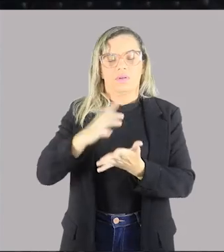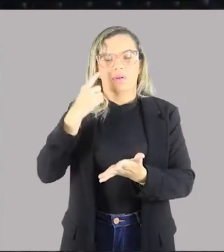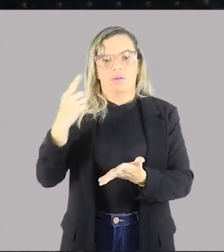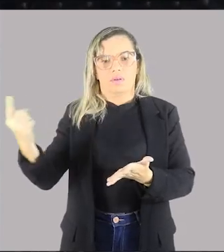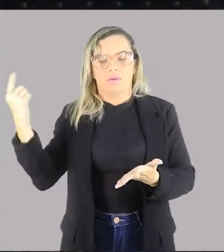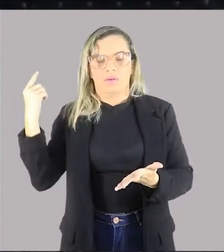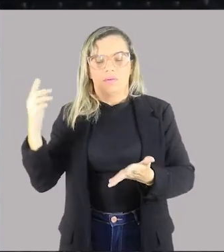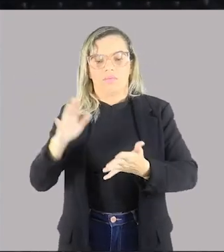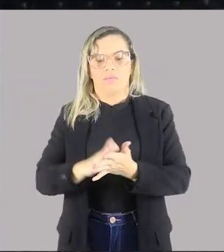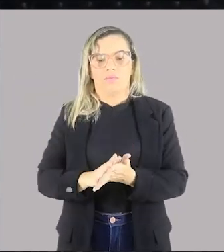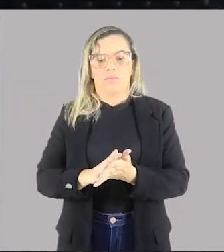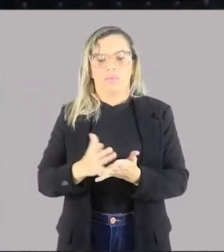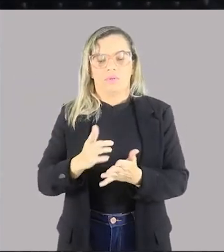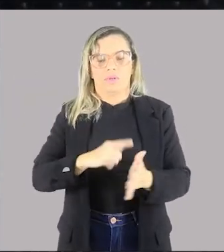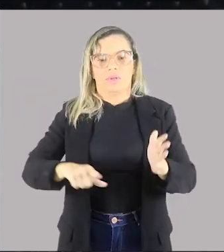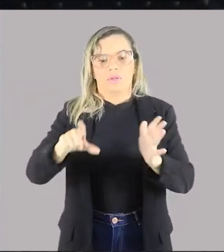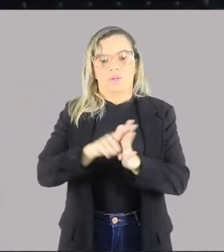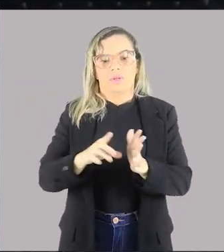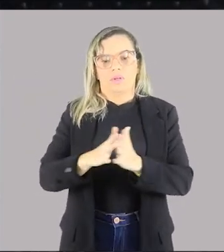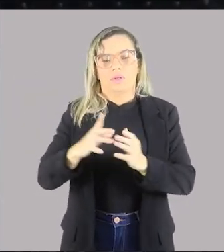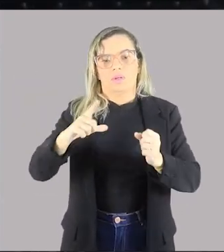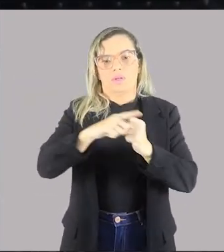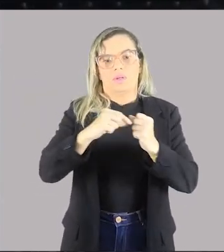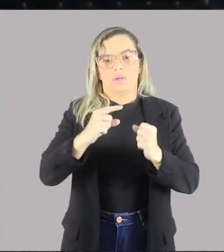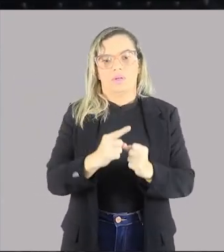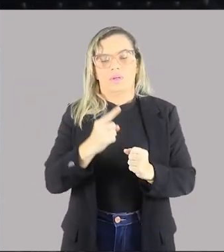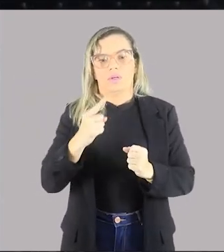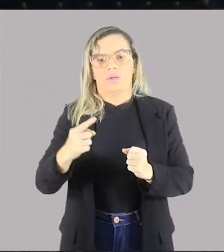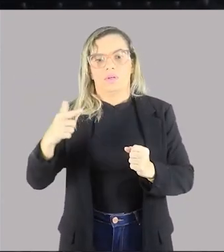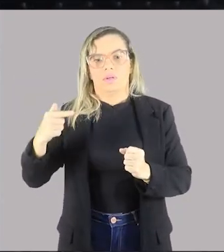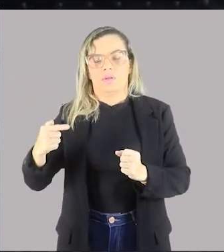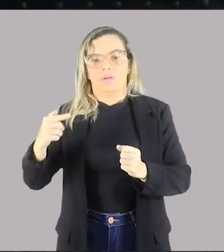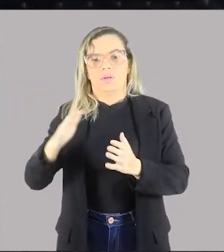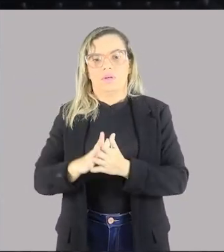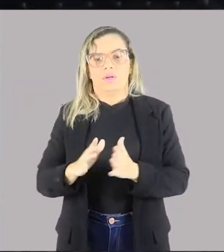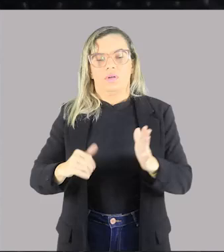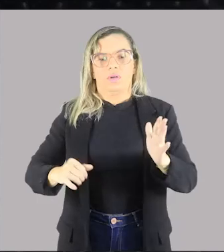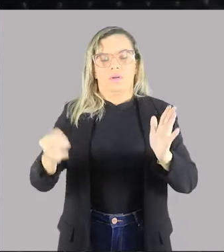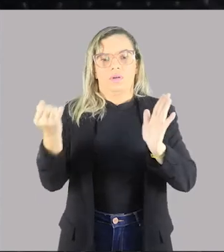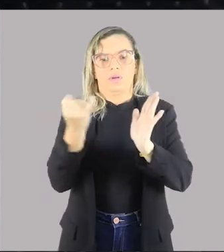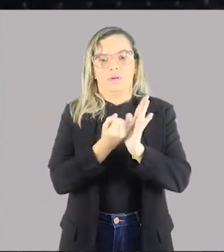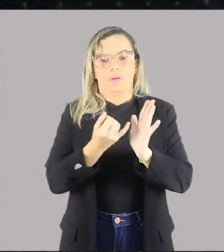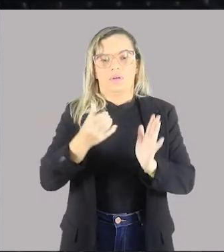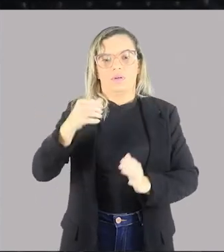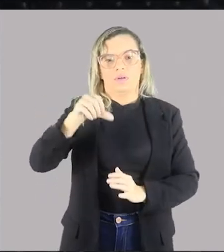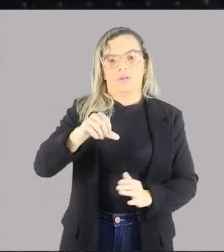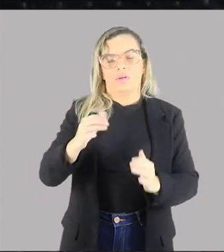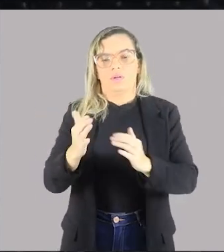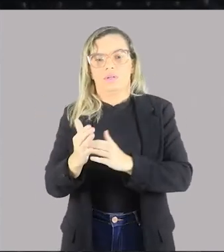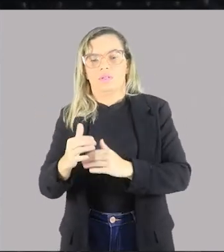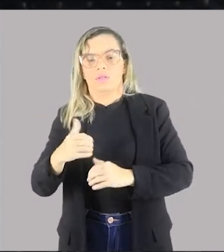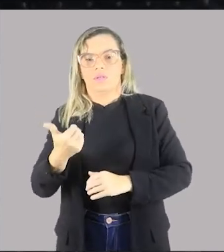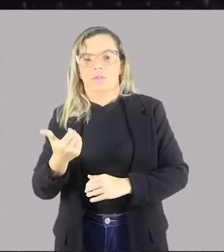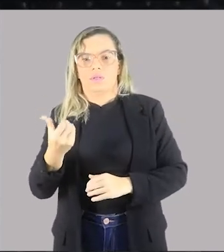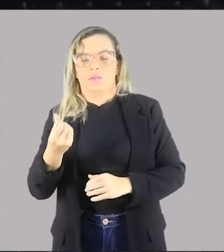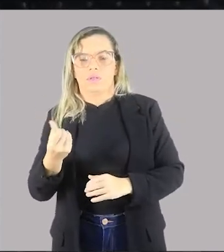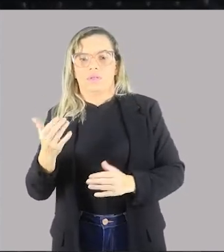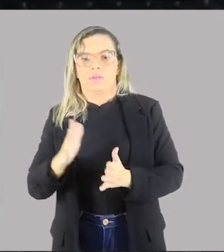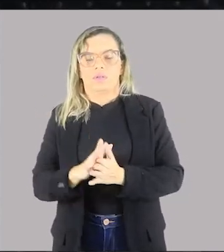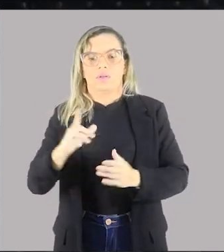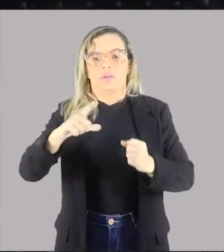de infrações descritas no artigo 117, inciso 9 a 16 e